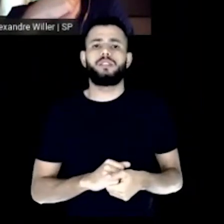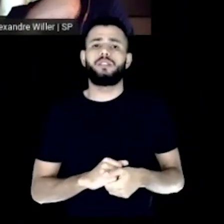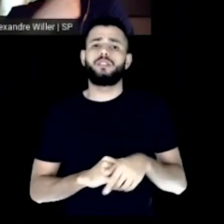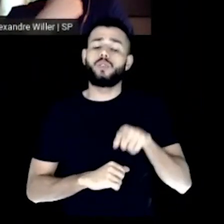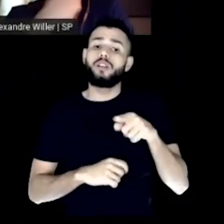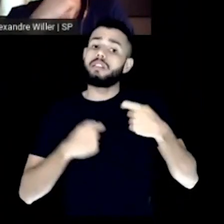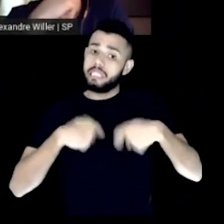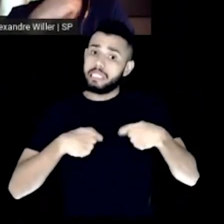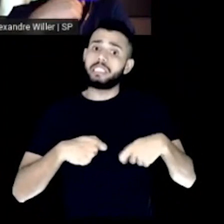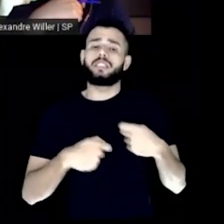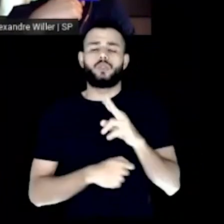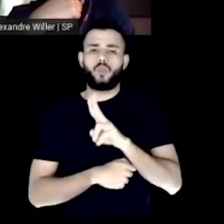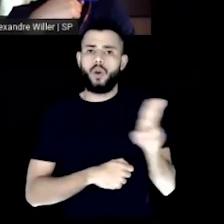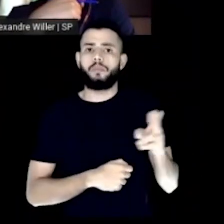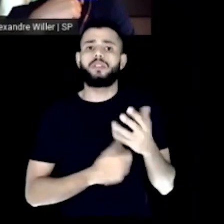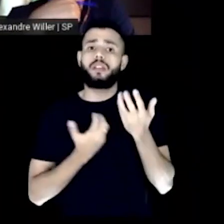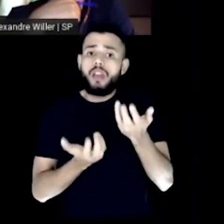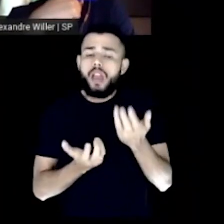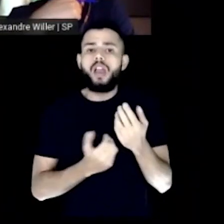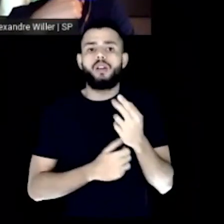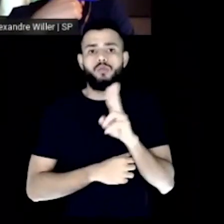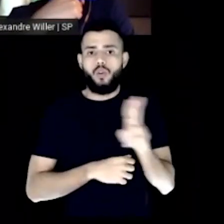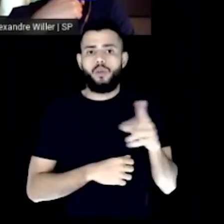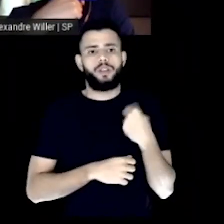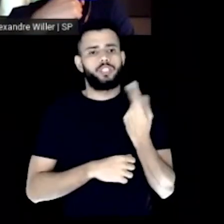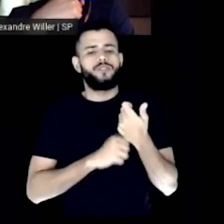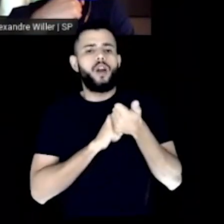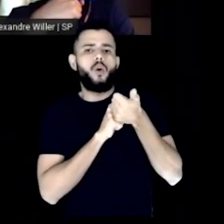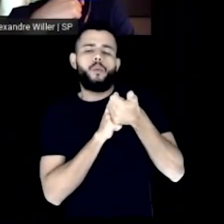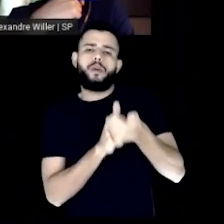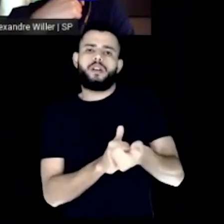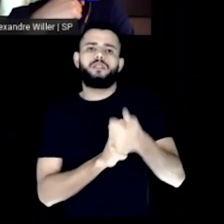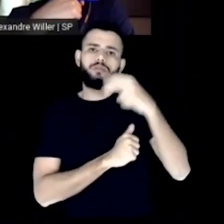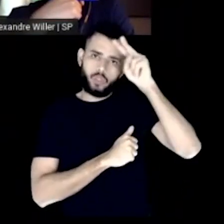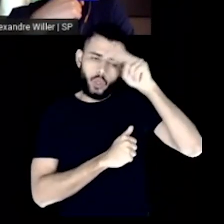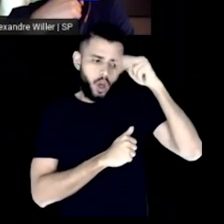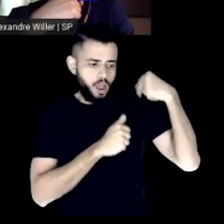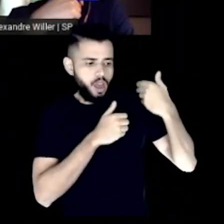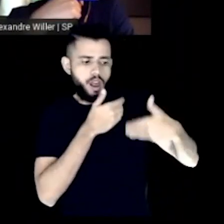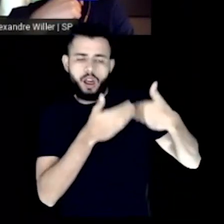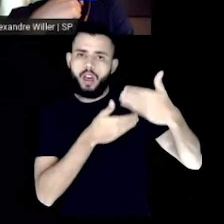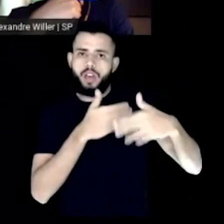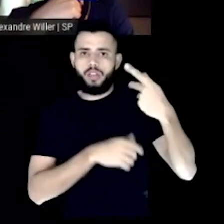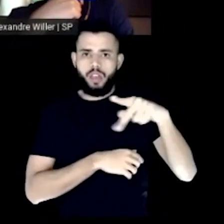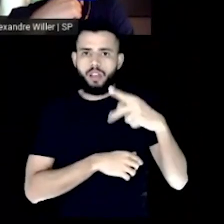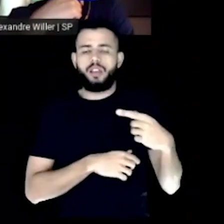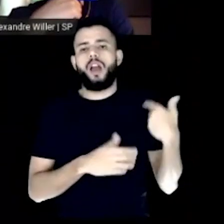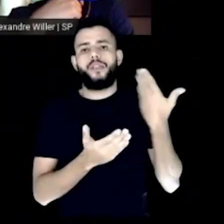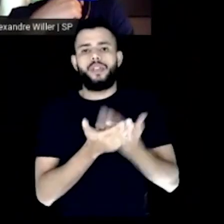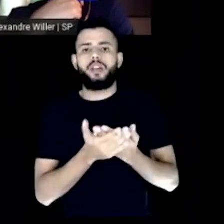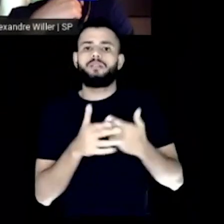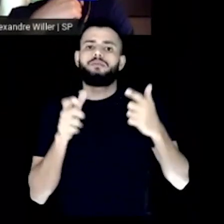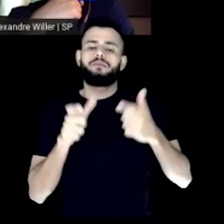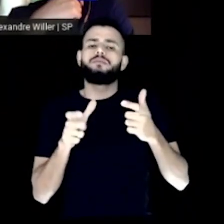ele necessita de um, né, ele deseja ter um. E a gente vai acompanhando, né, essa trajetória dele